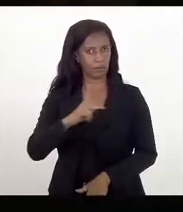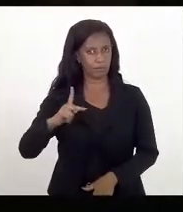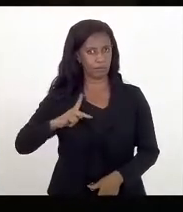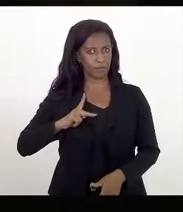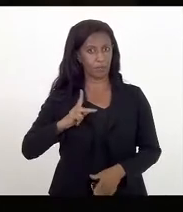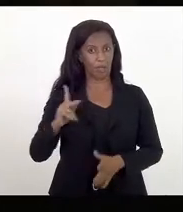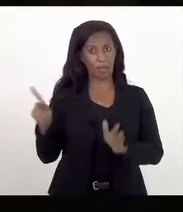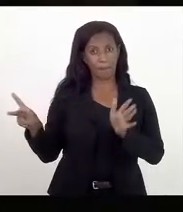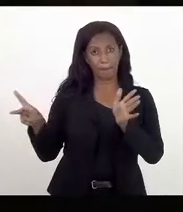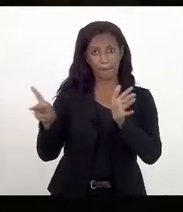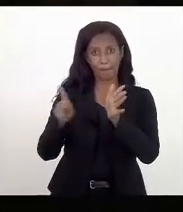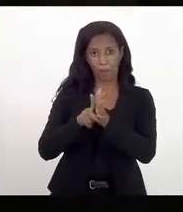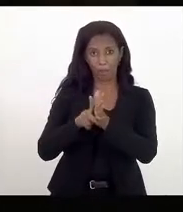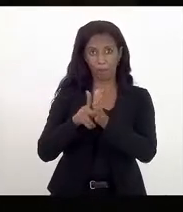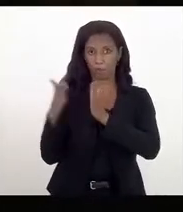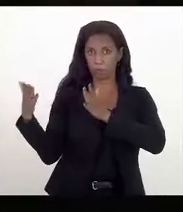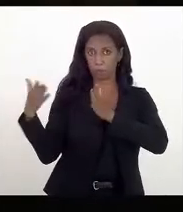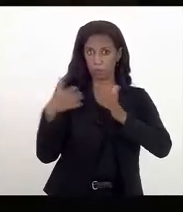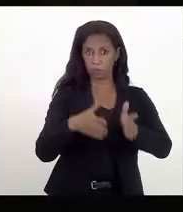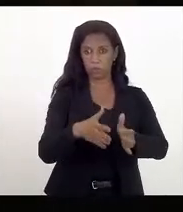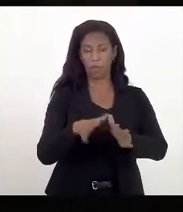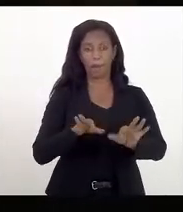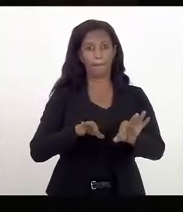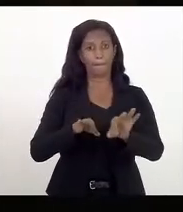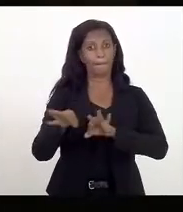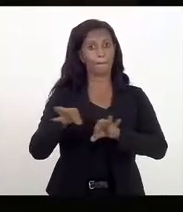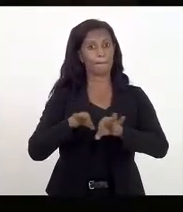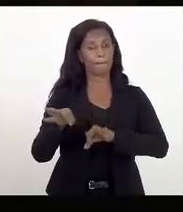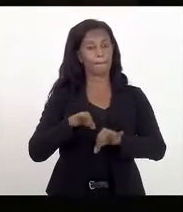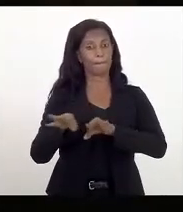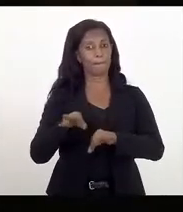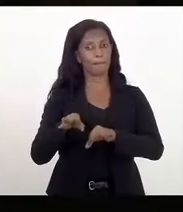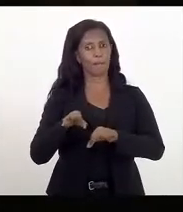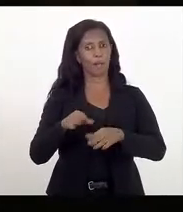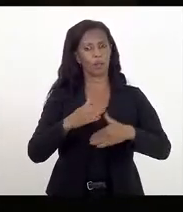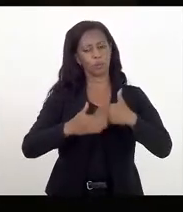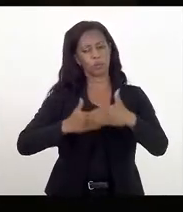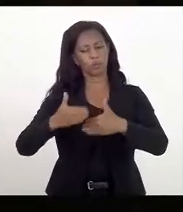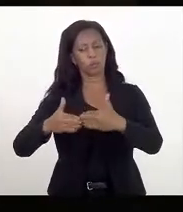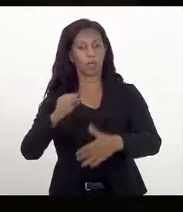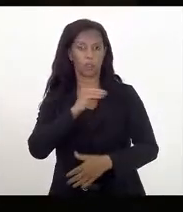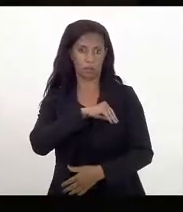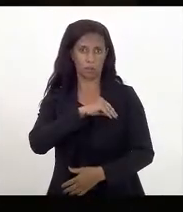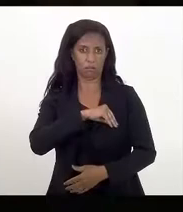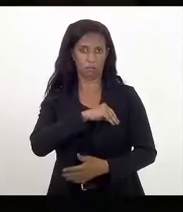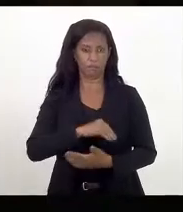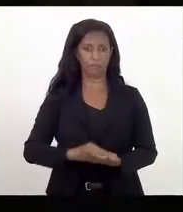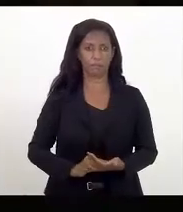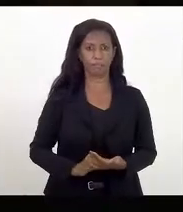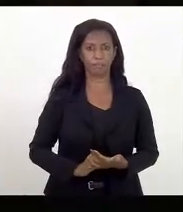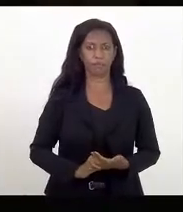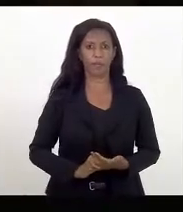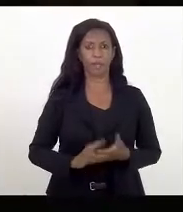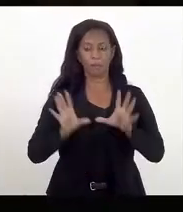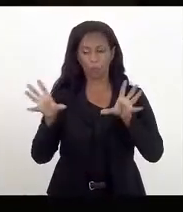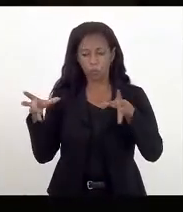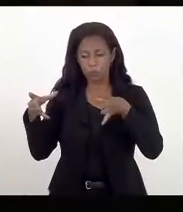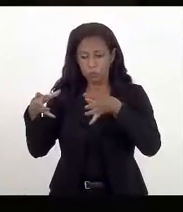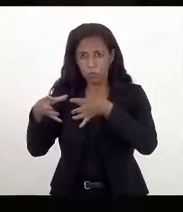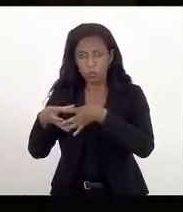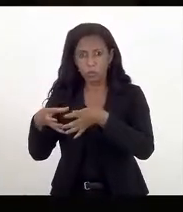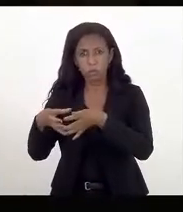especificamente isso, plano de carreira e de salário para uma categoria